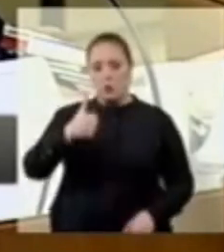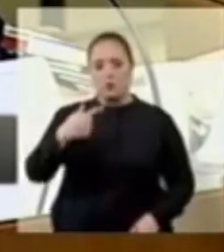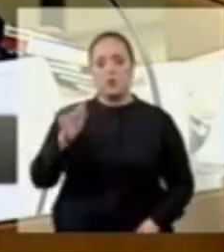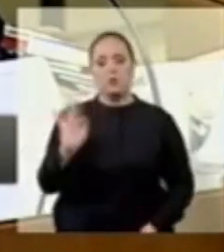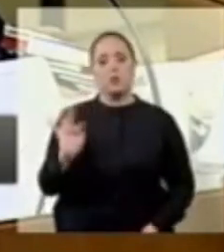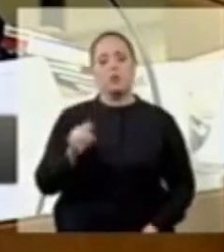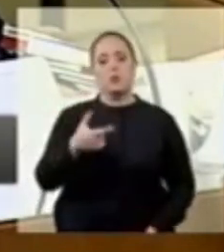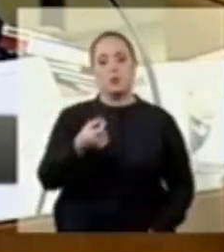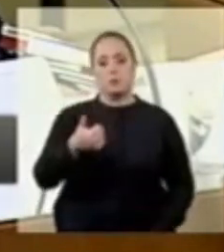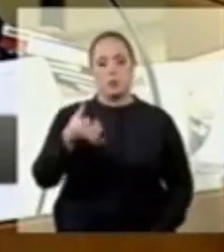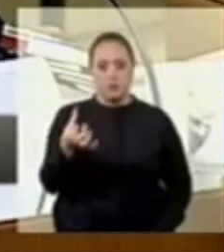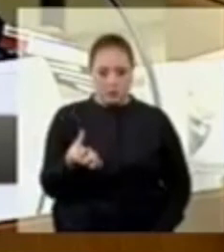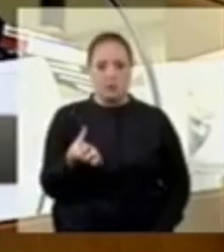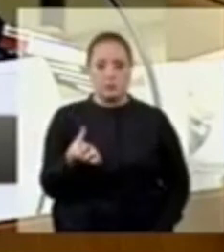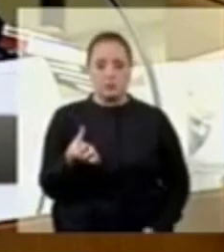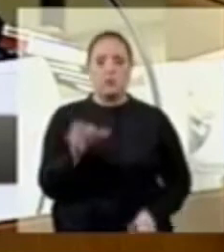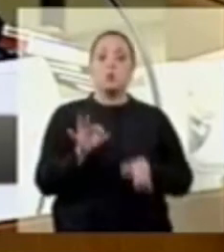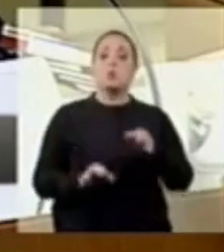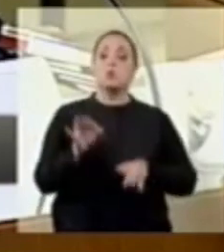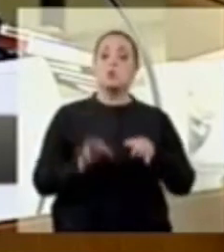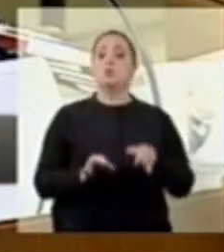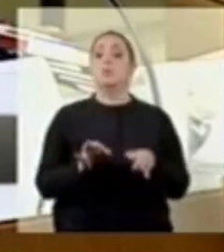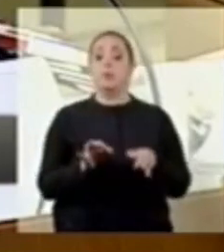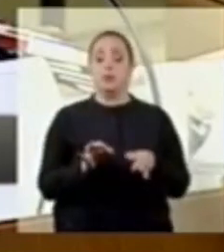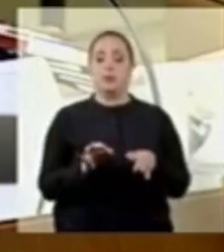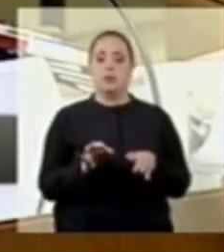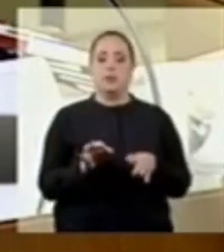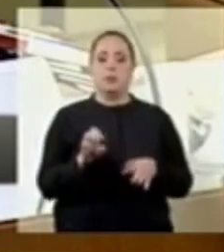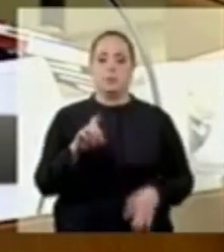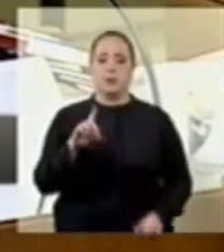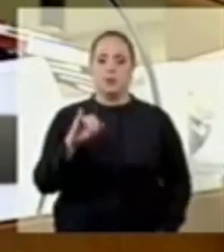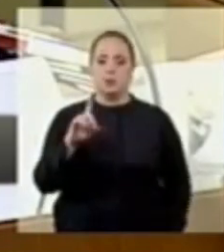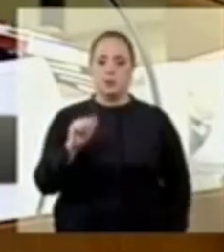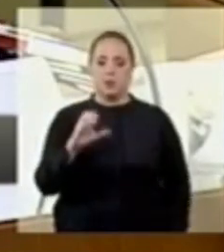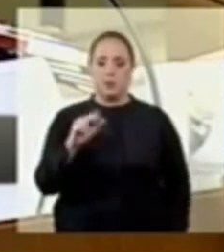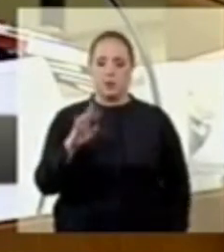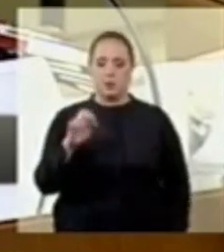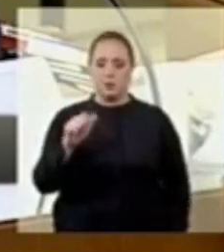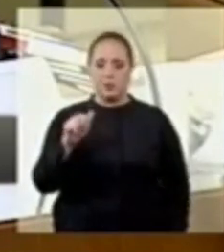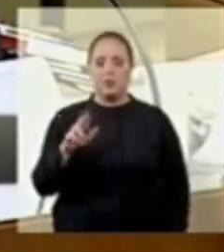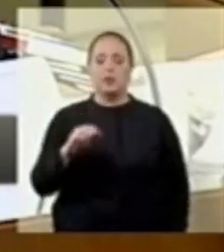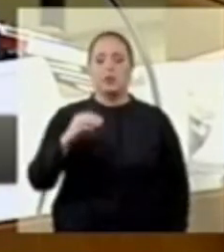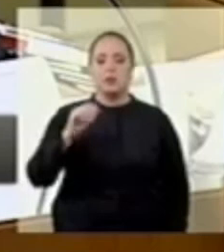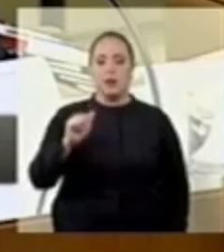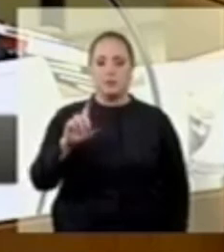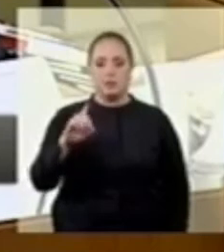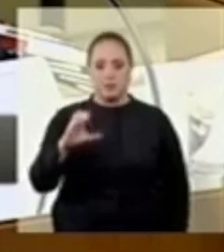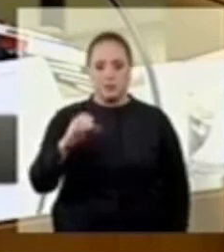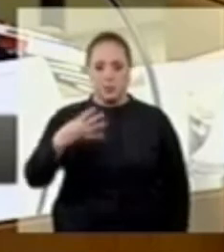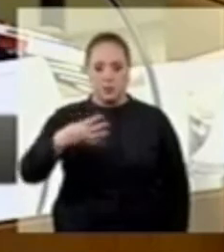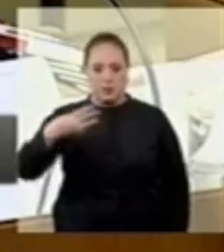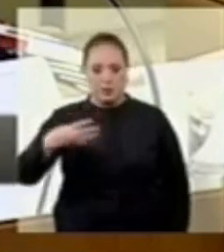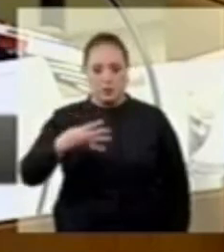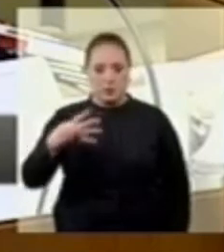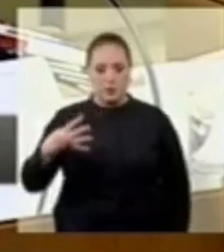de 2016 no julgamento das medidas cautelares nas a de 6 43 44 julgados em 5 de outubro